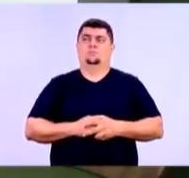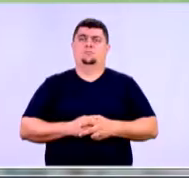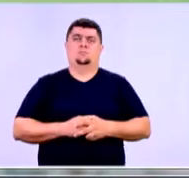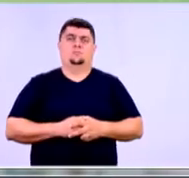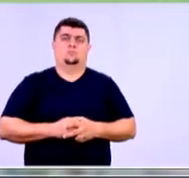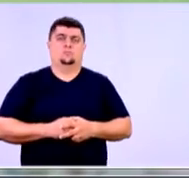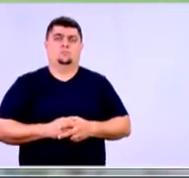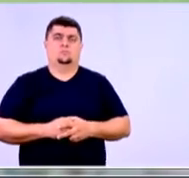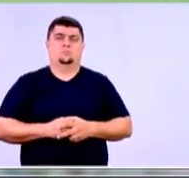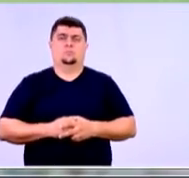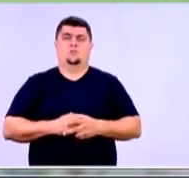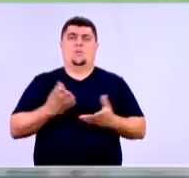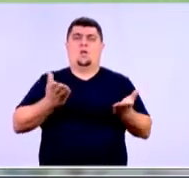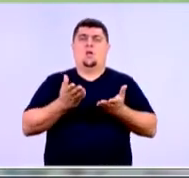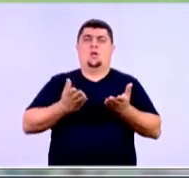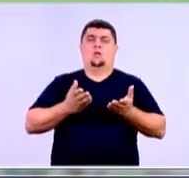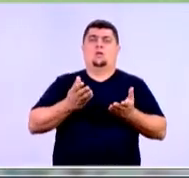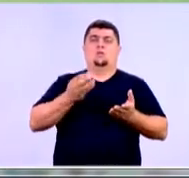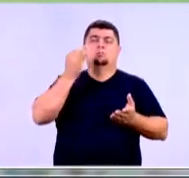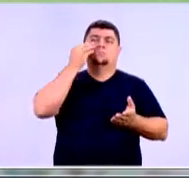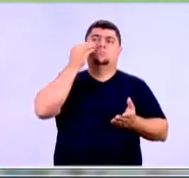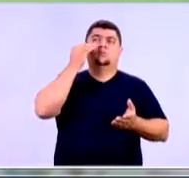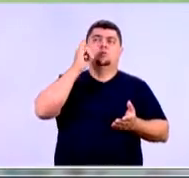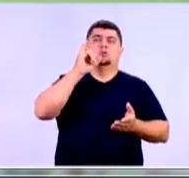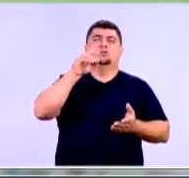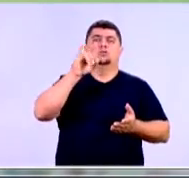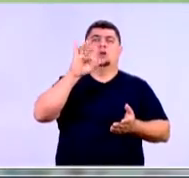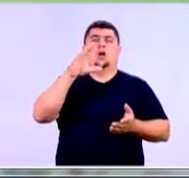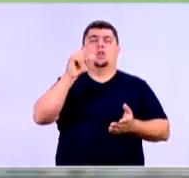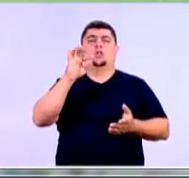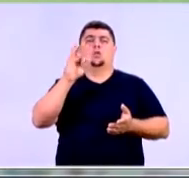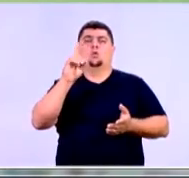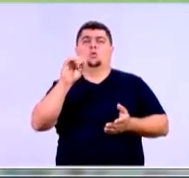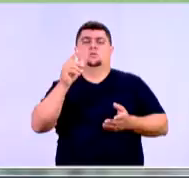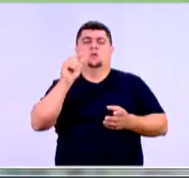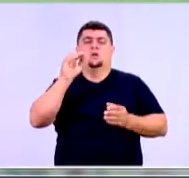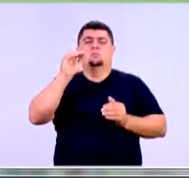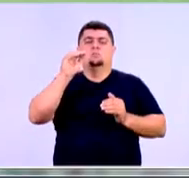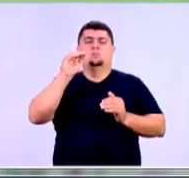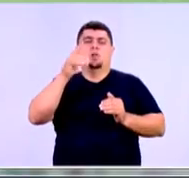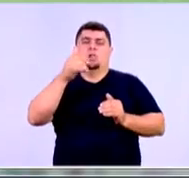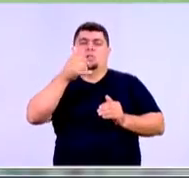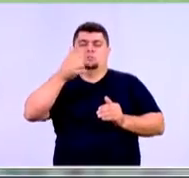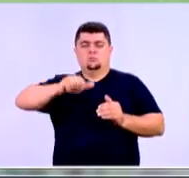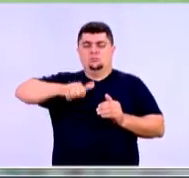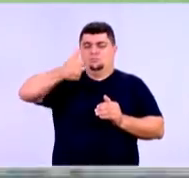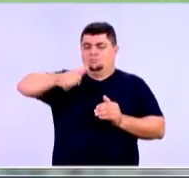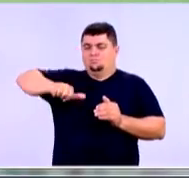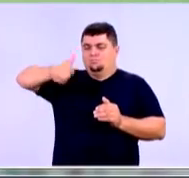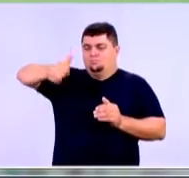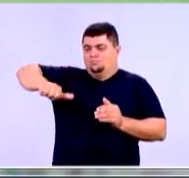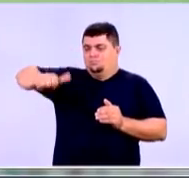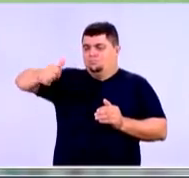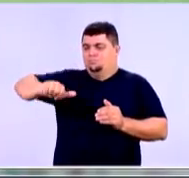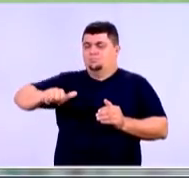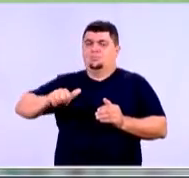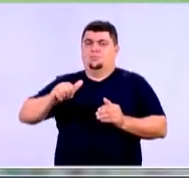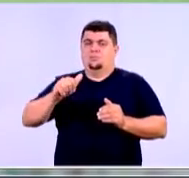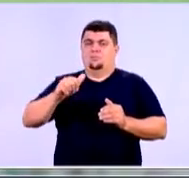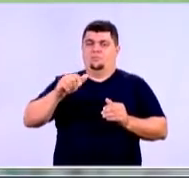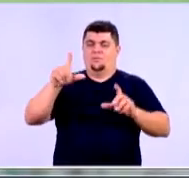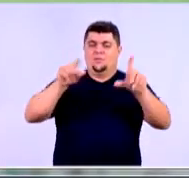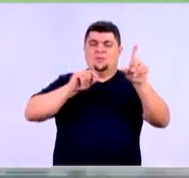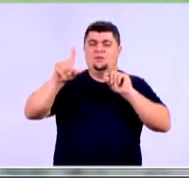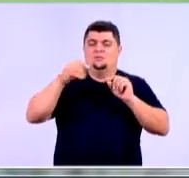Vamos falar então os indicadores a serem verificados quando a gente está falando dessa classificação bancária. Na classificação bancária, o banco vai